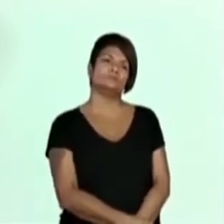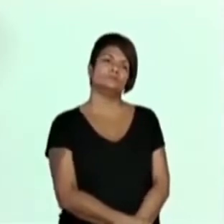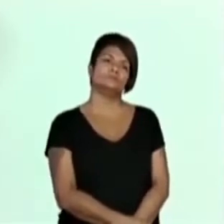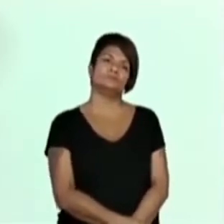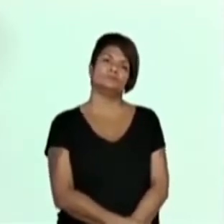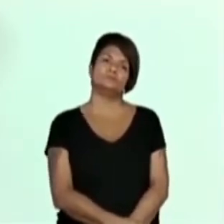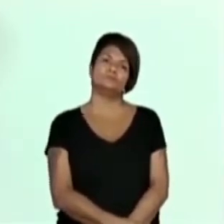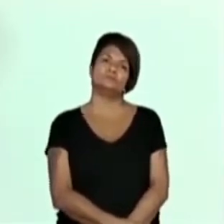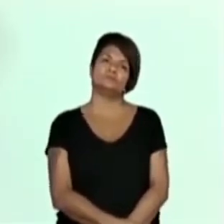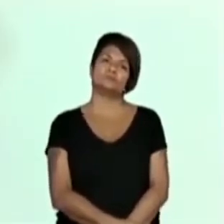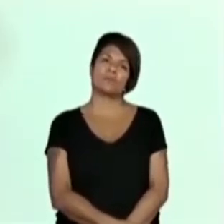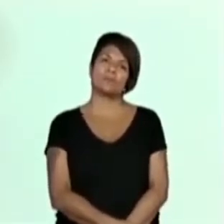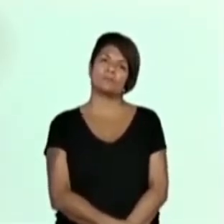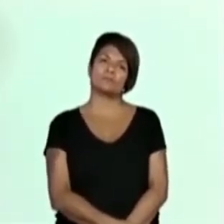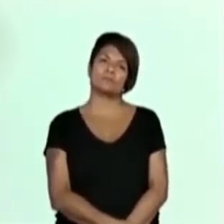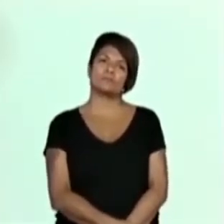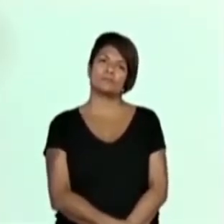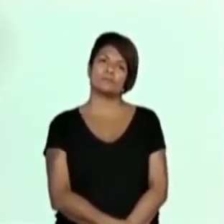Legume,